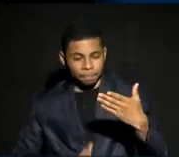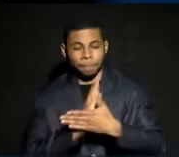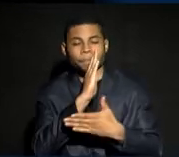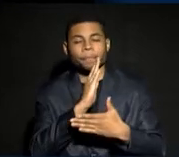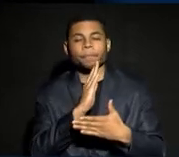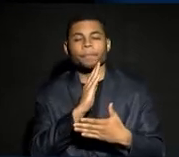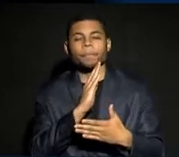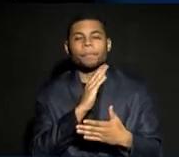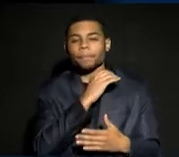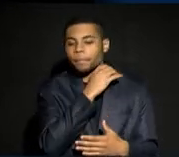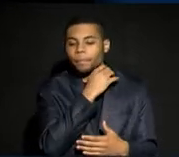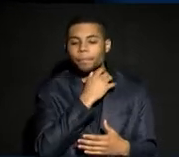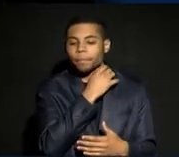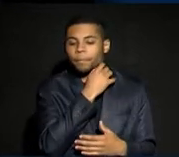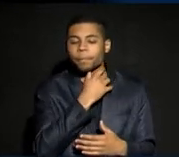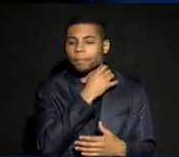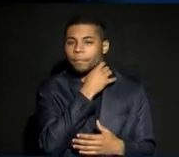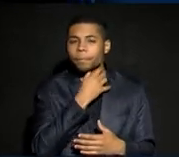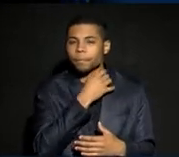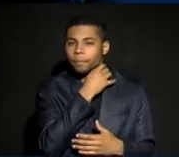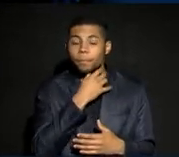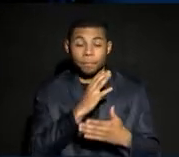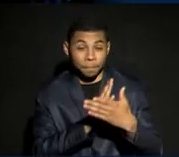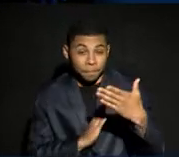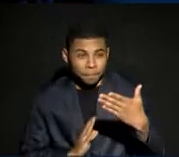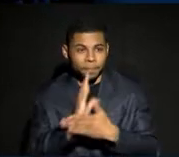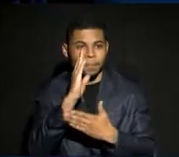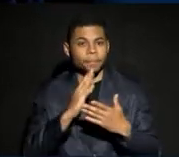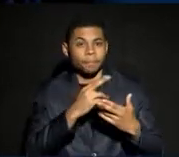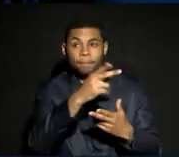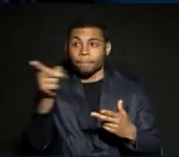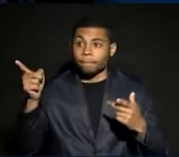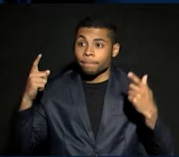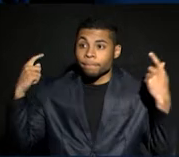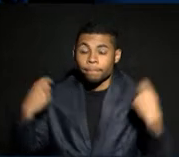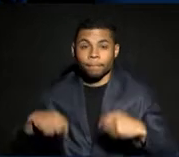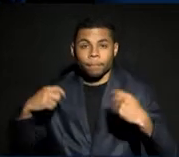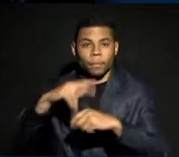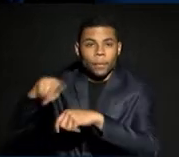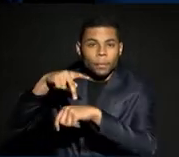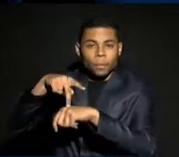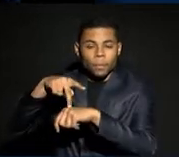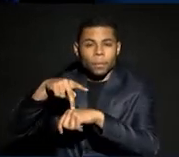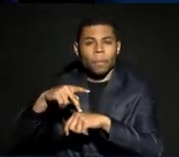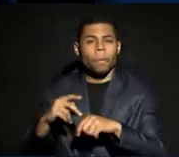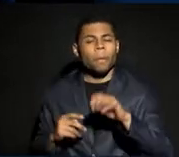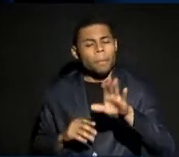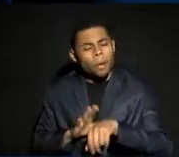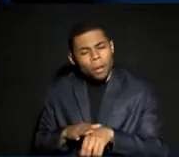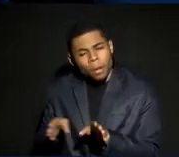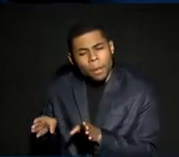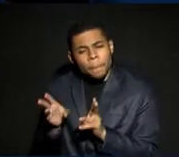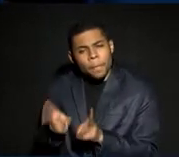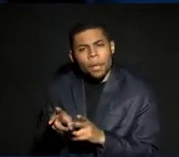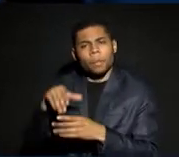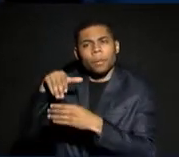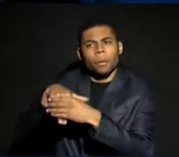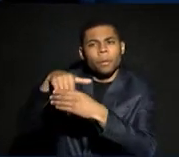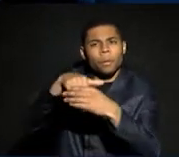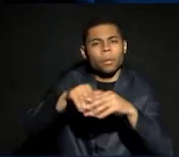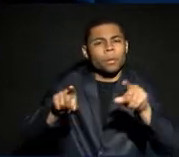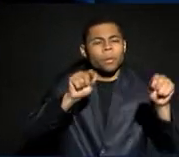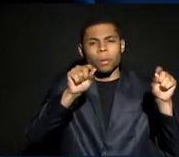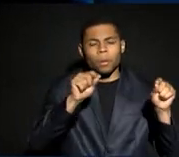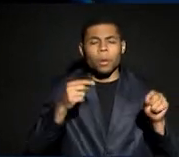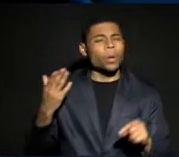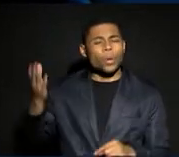um regime de emergência no país durante o período eleitoral. Isso